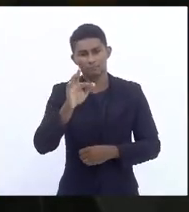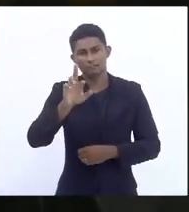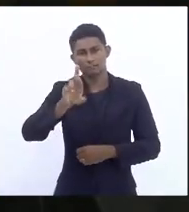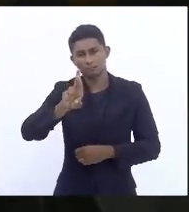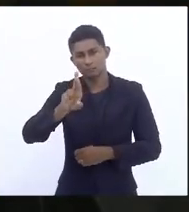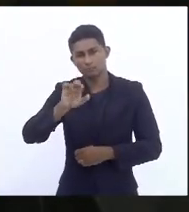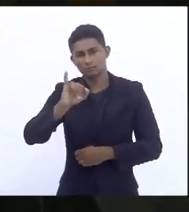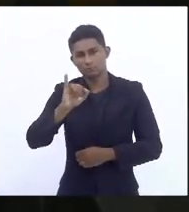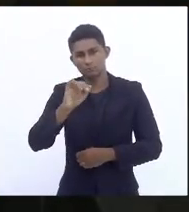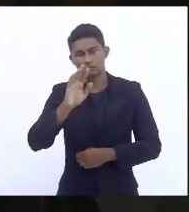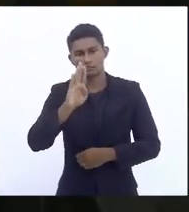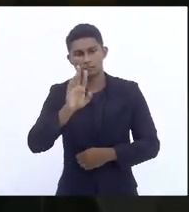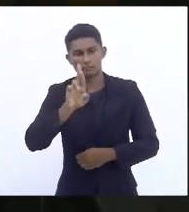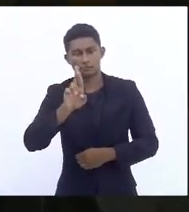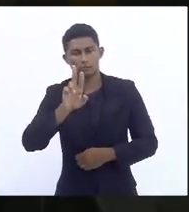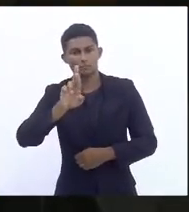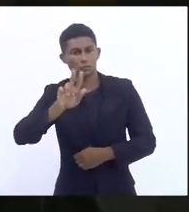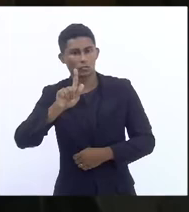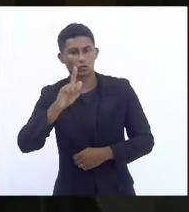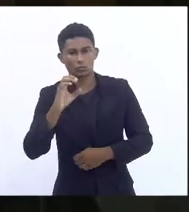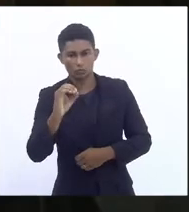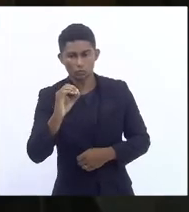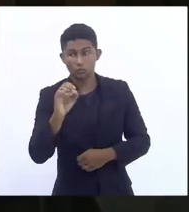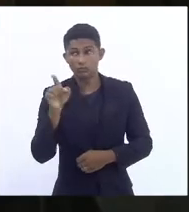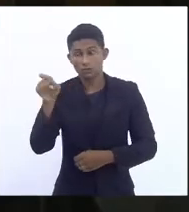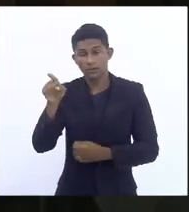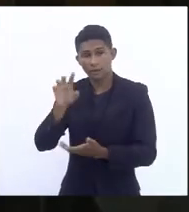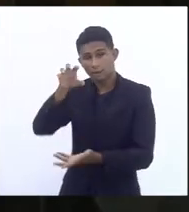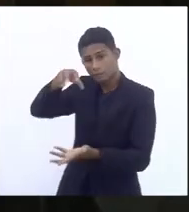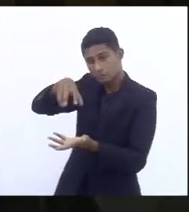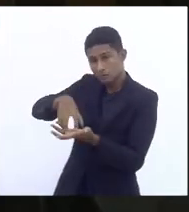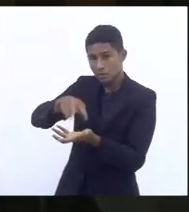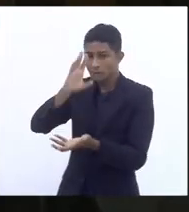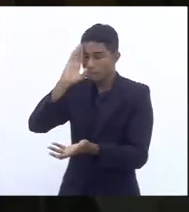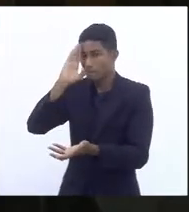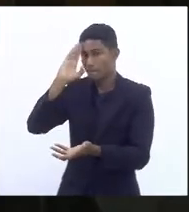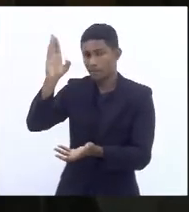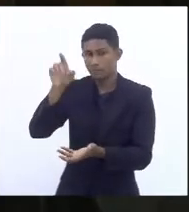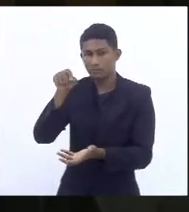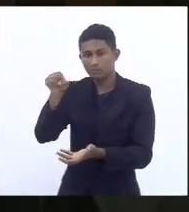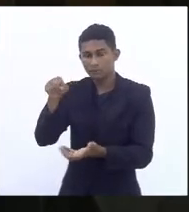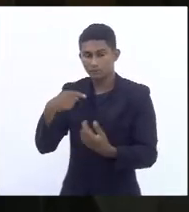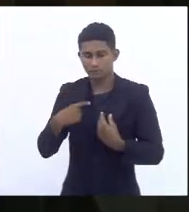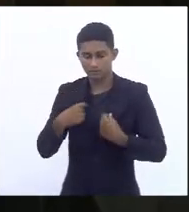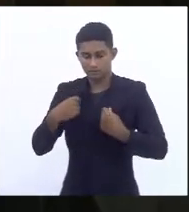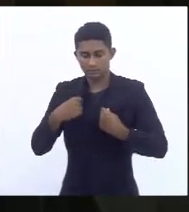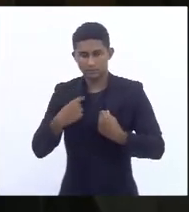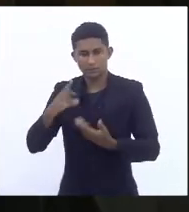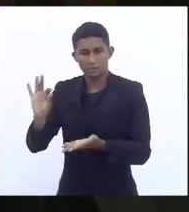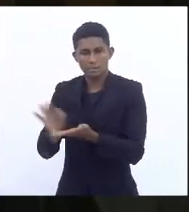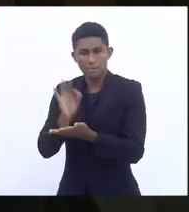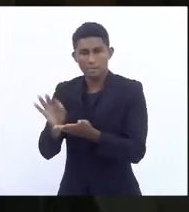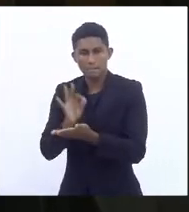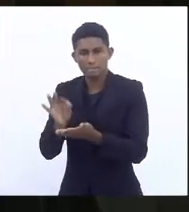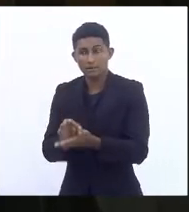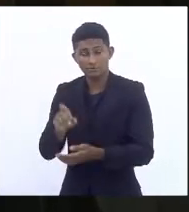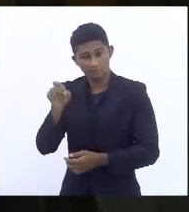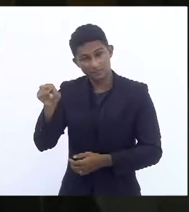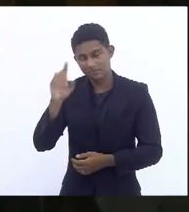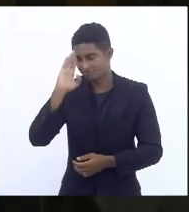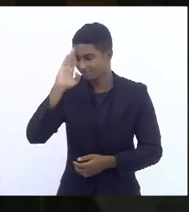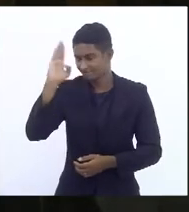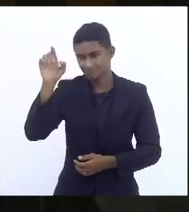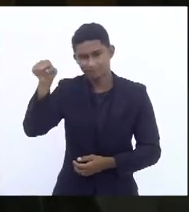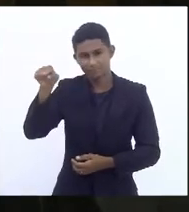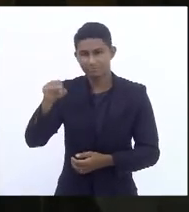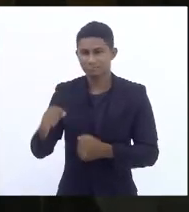e ainda o é, o grande polo da indústria têxtil. Então, é uma